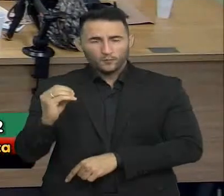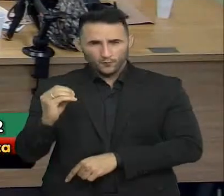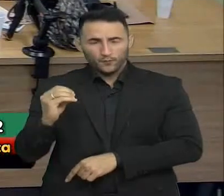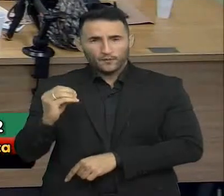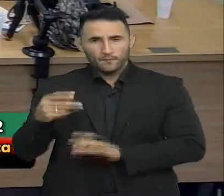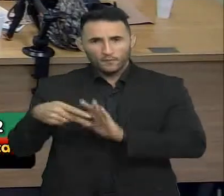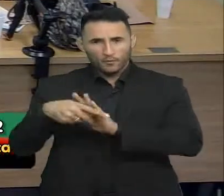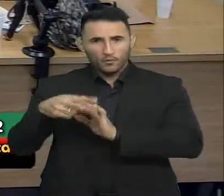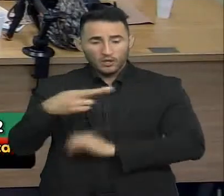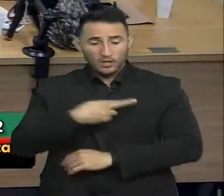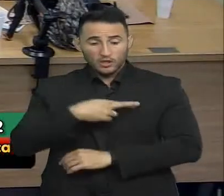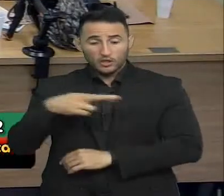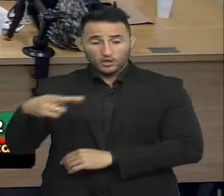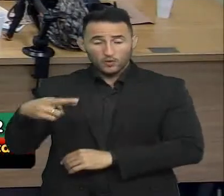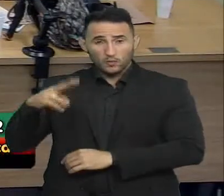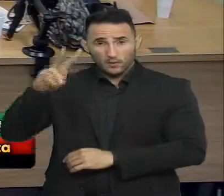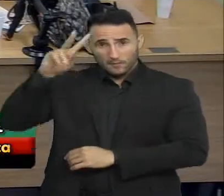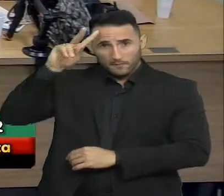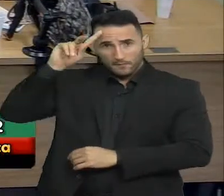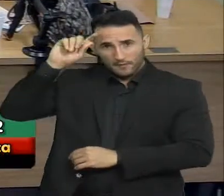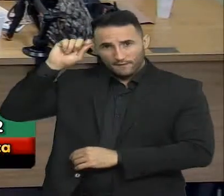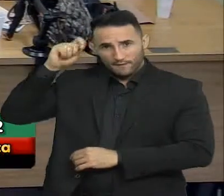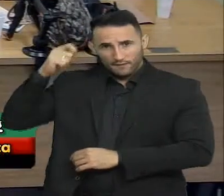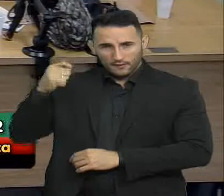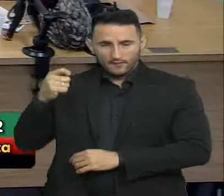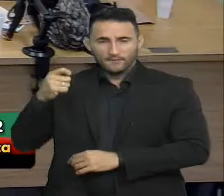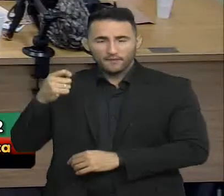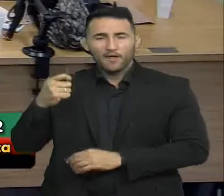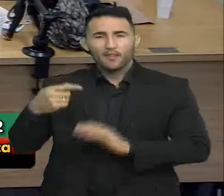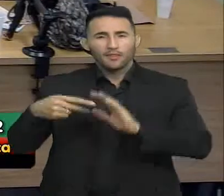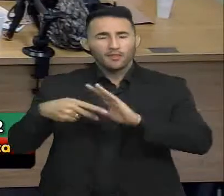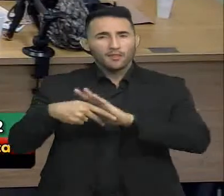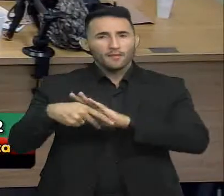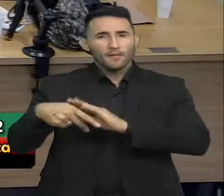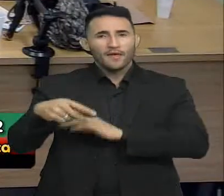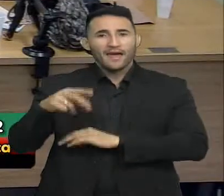da religião de matriz africana. Rafael